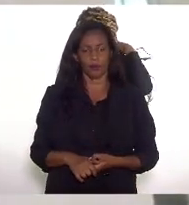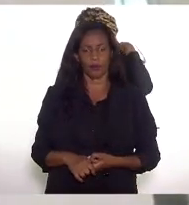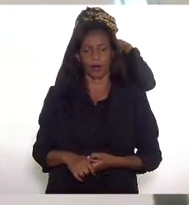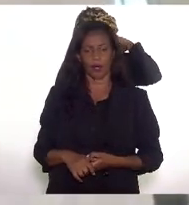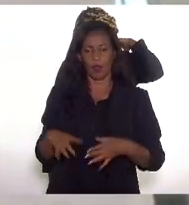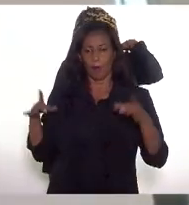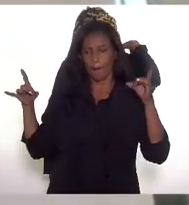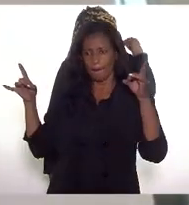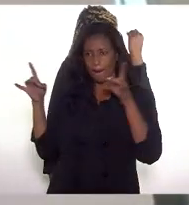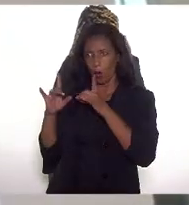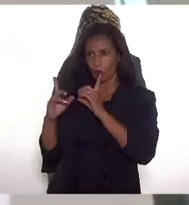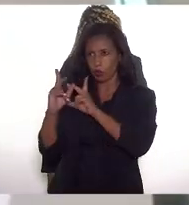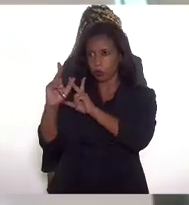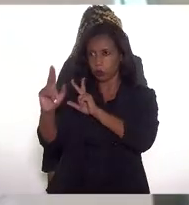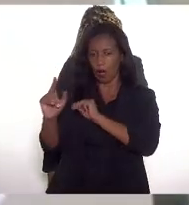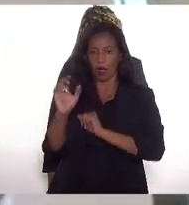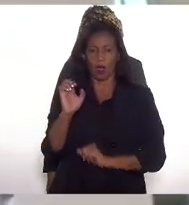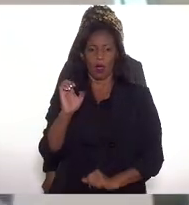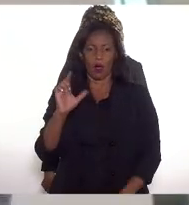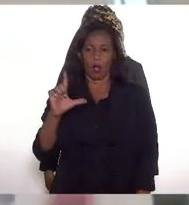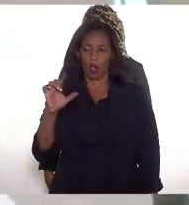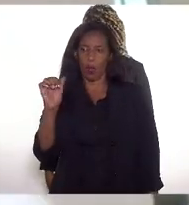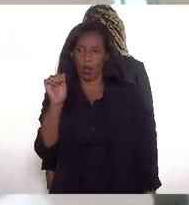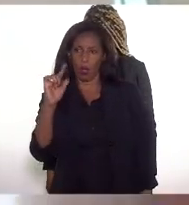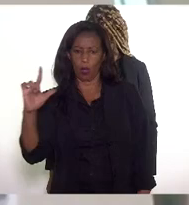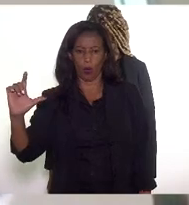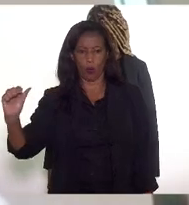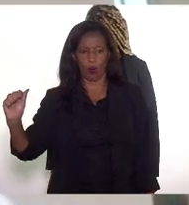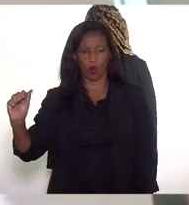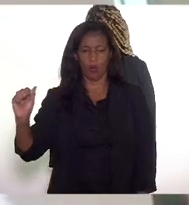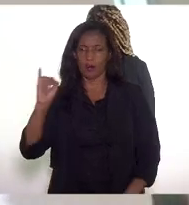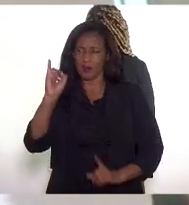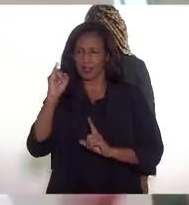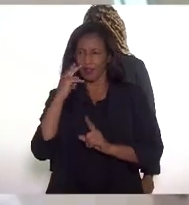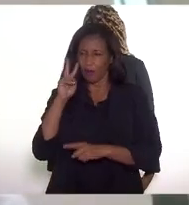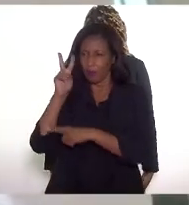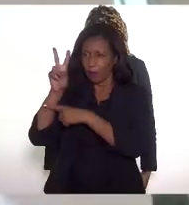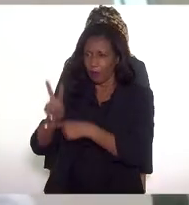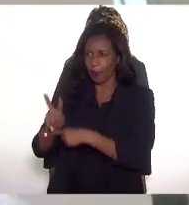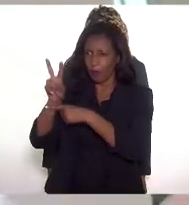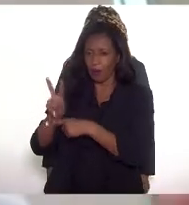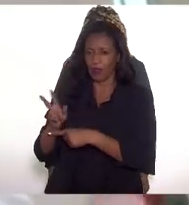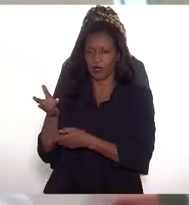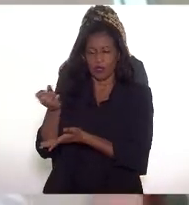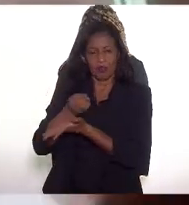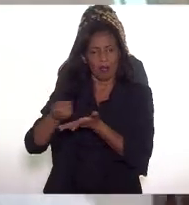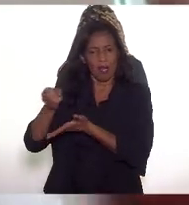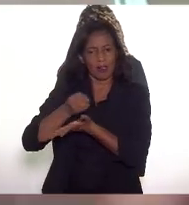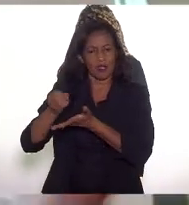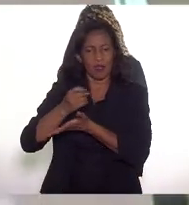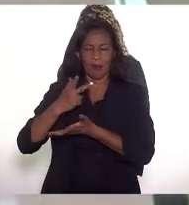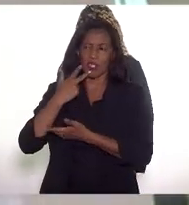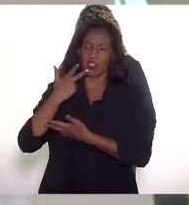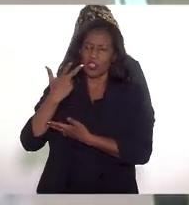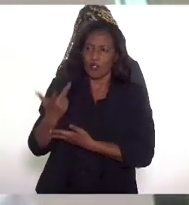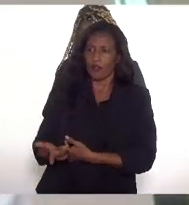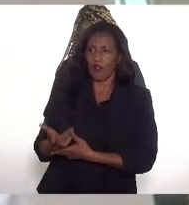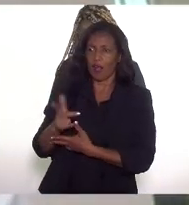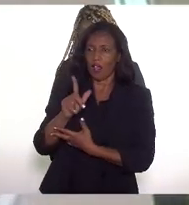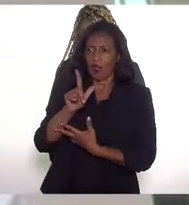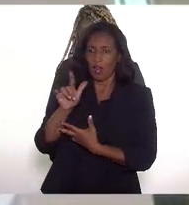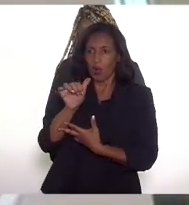espelhados na LOA. Se a gente fizer um regime, uma LOA descasadas, a gente basicamente está dizendo que a gente não vai... A